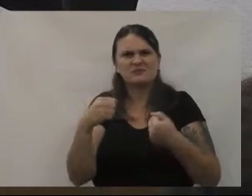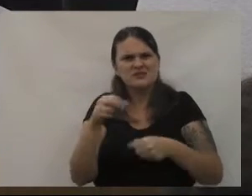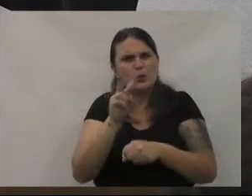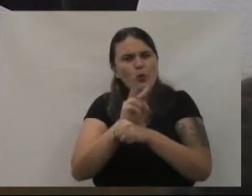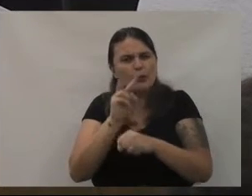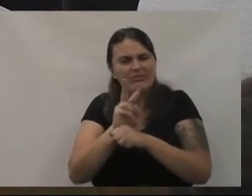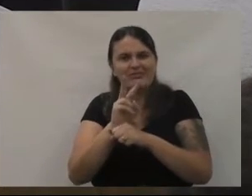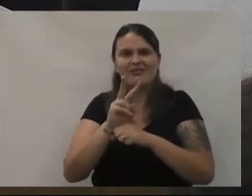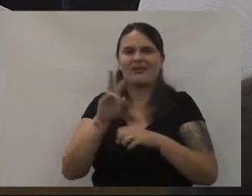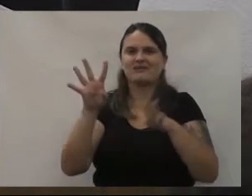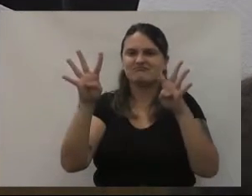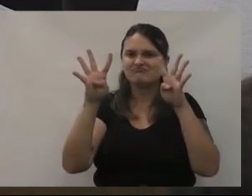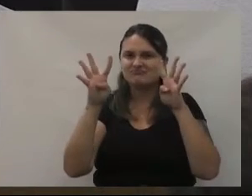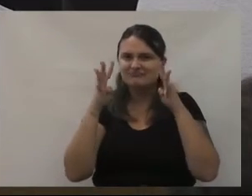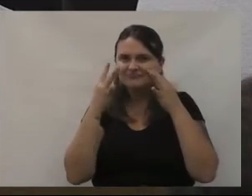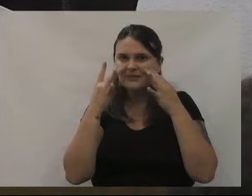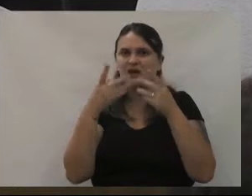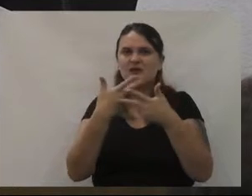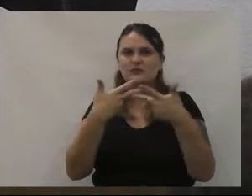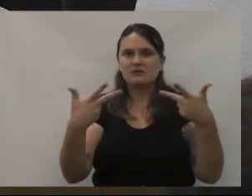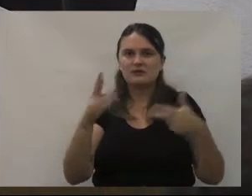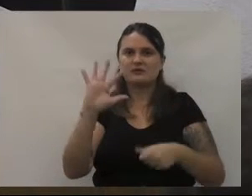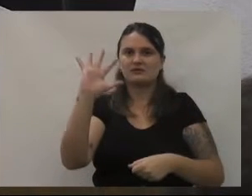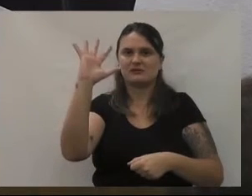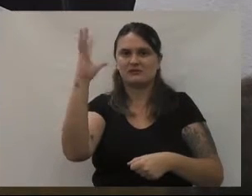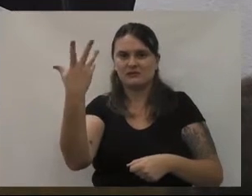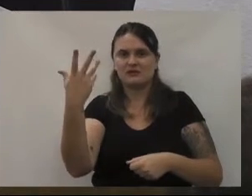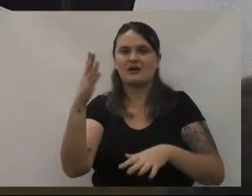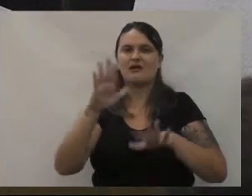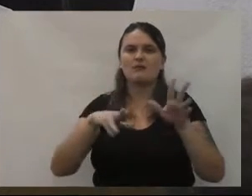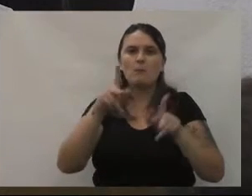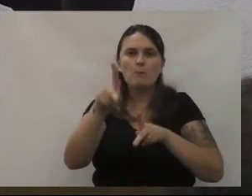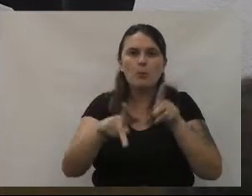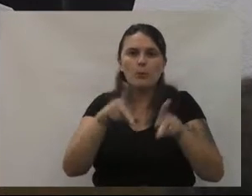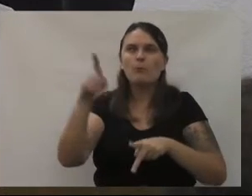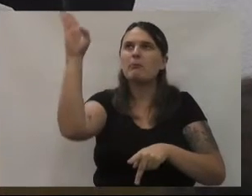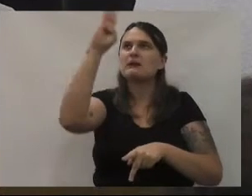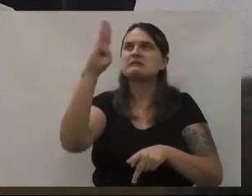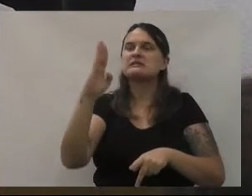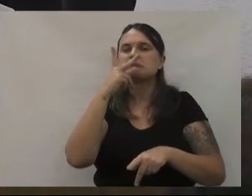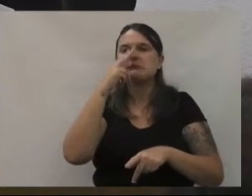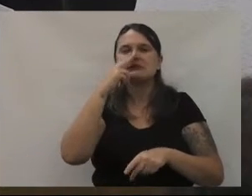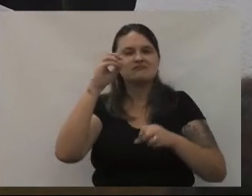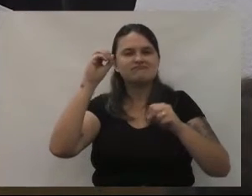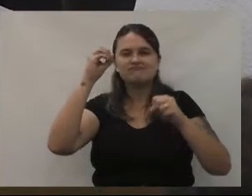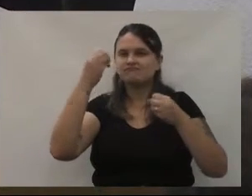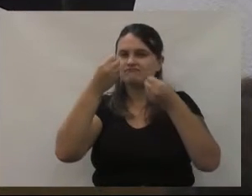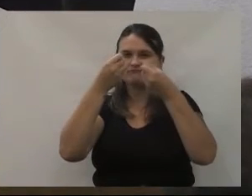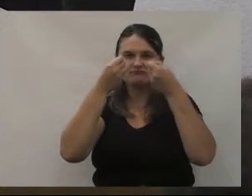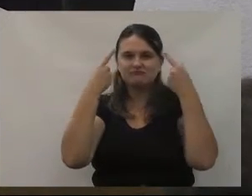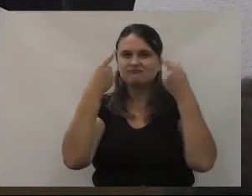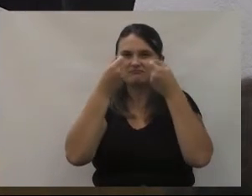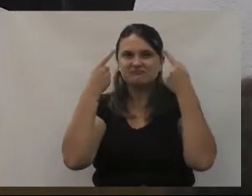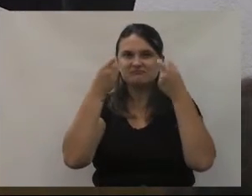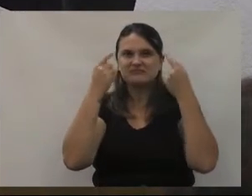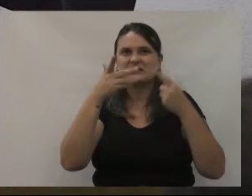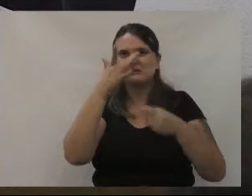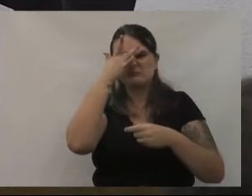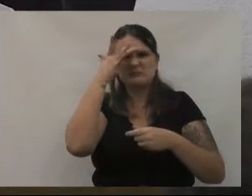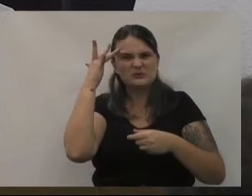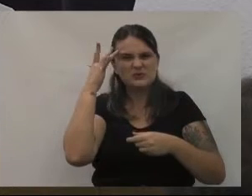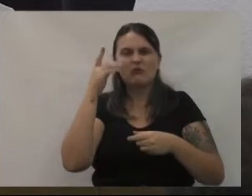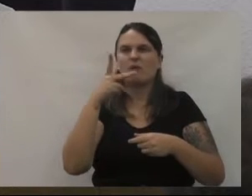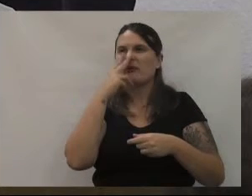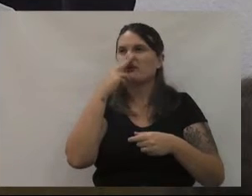Eu acho que as coisas estão acontecendo e o povo brasileiro está muito acomodado. Está muito acomodado. Nós